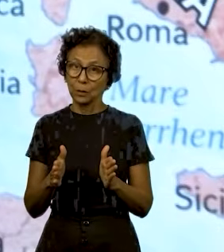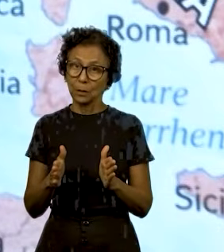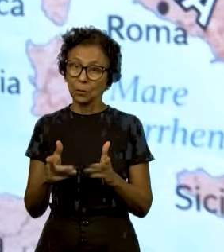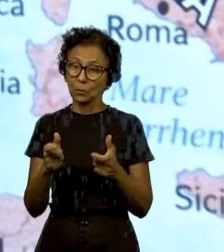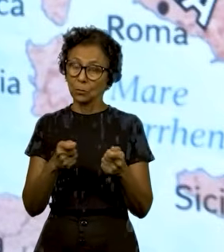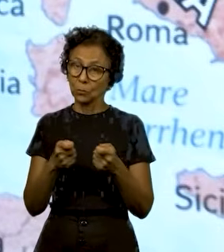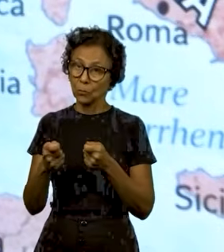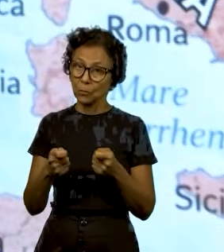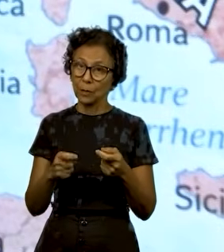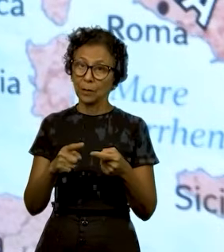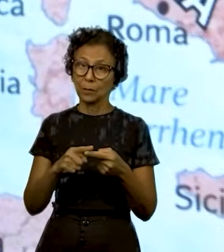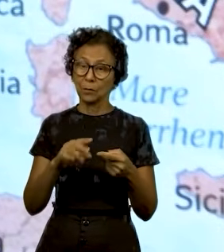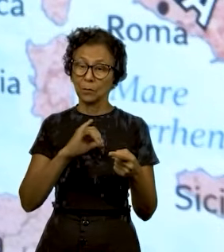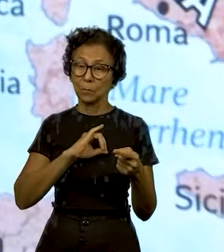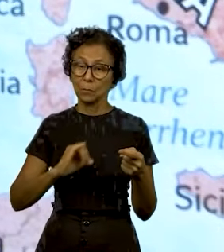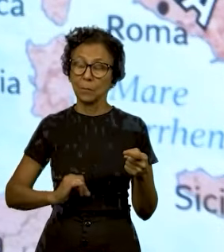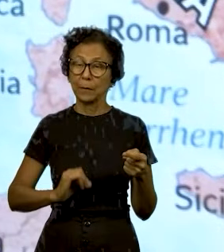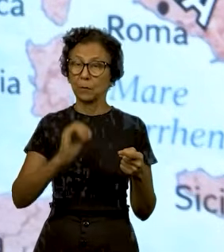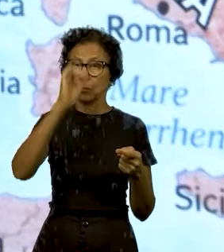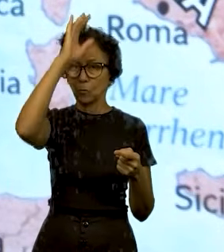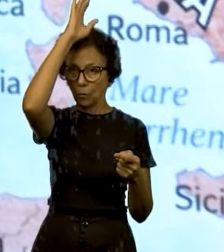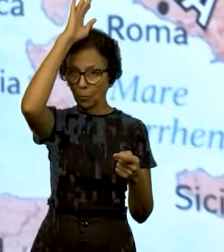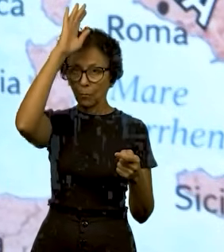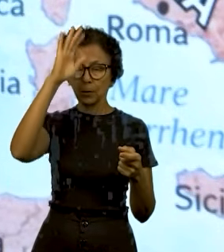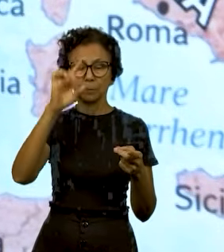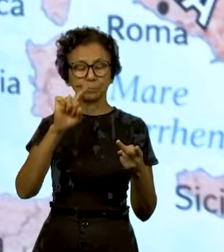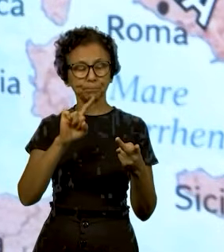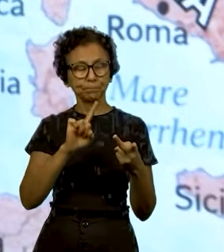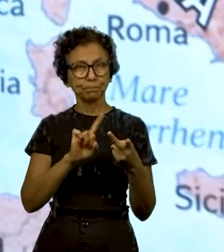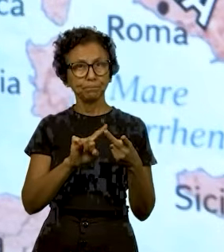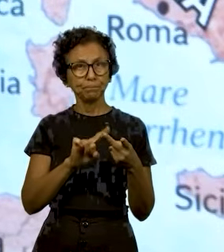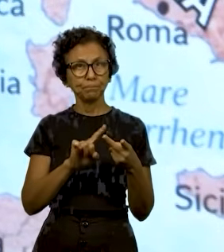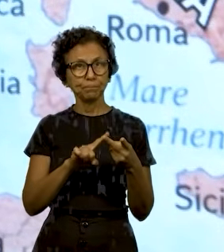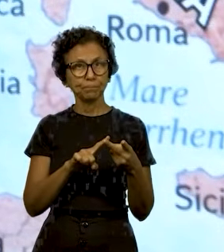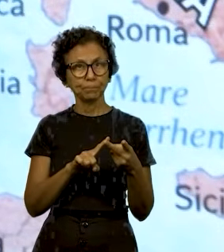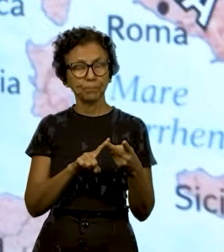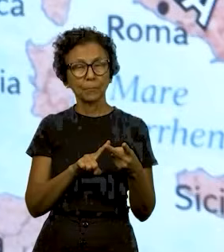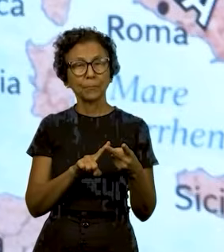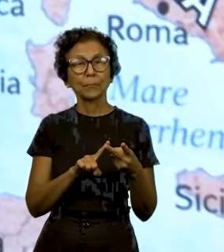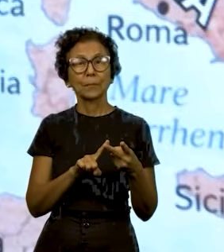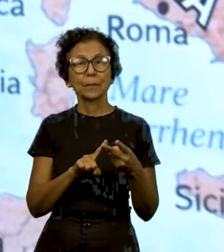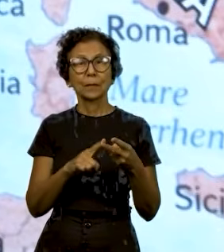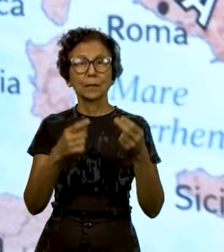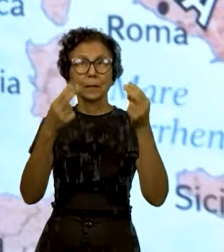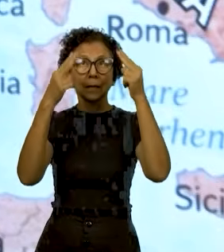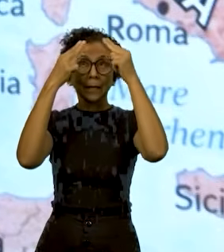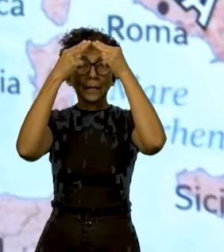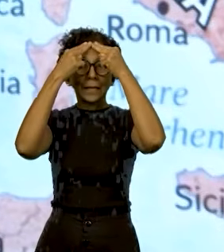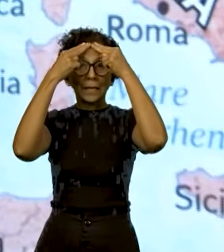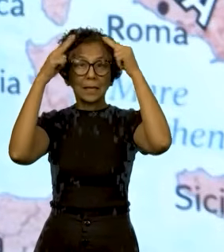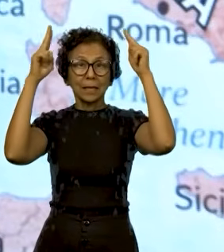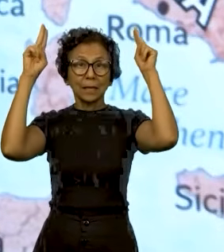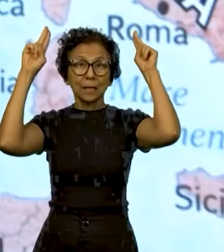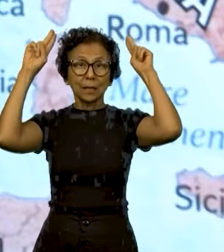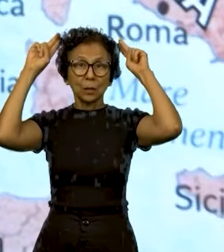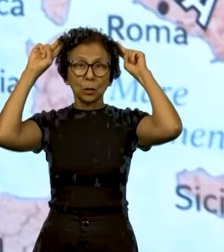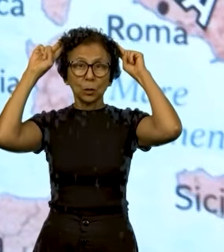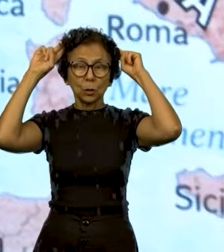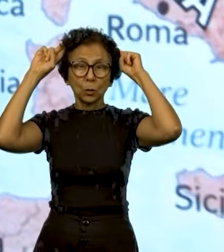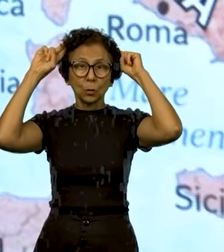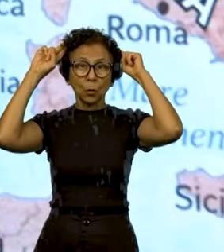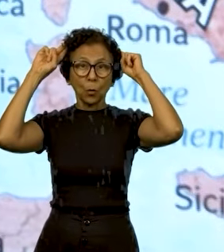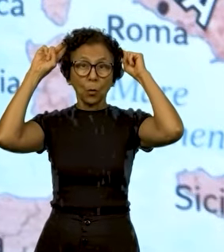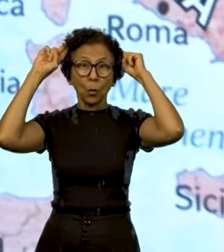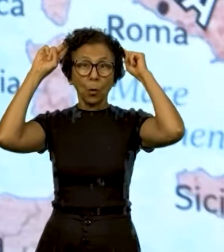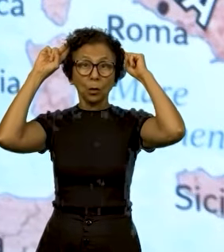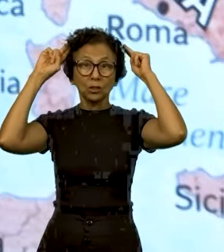nós temos o Império Romano, em que nós temos também a figura de Herodes, que é instituído